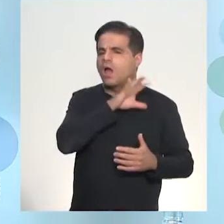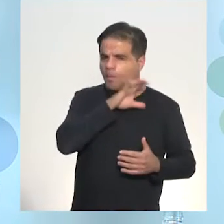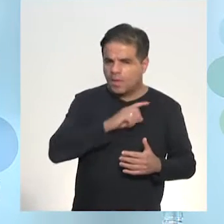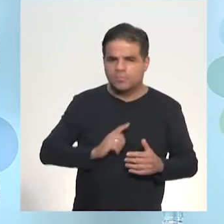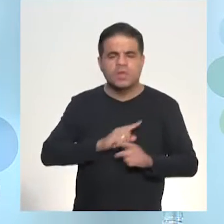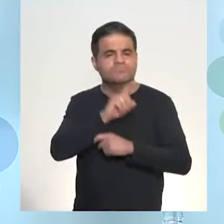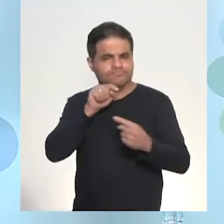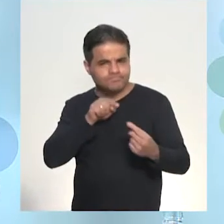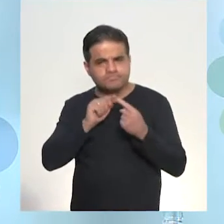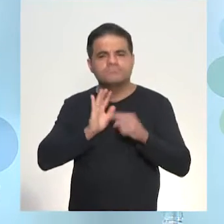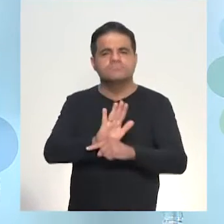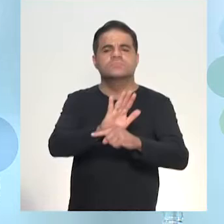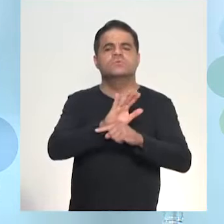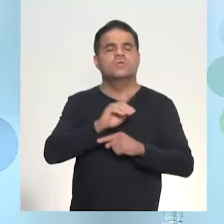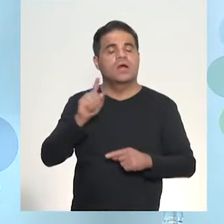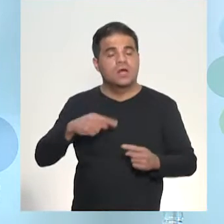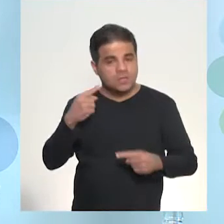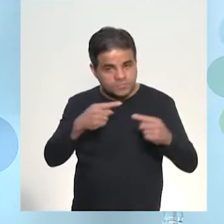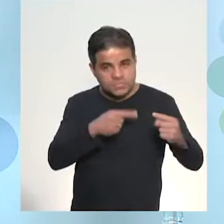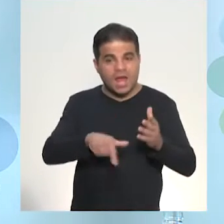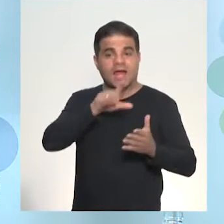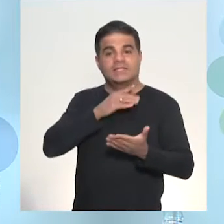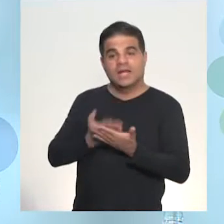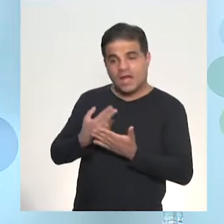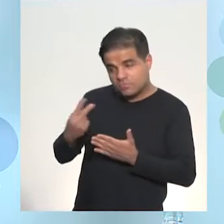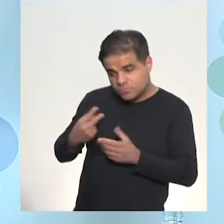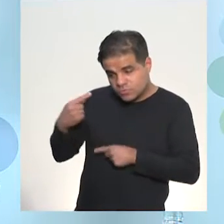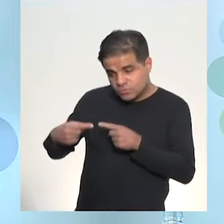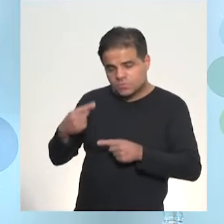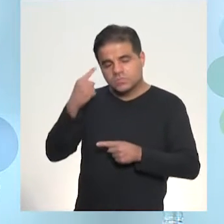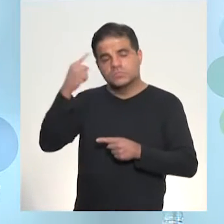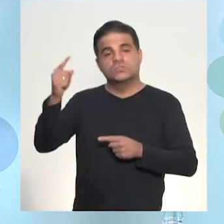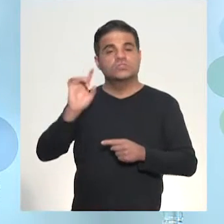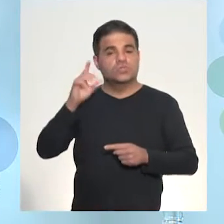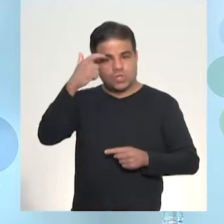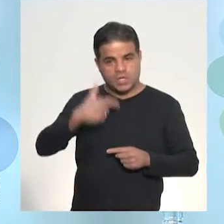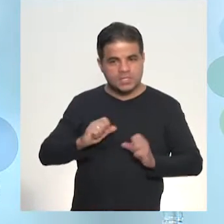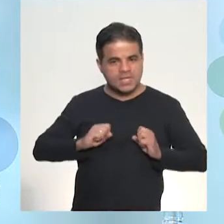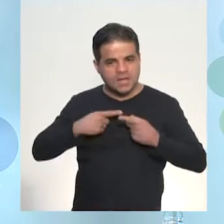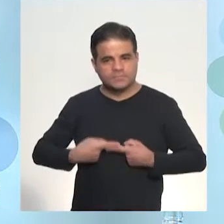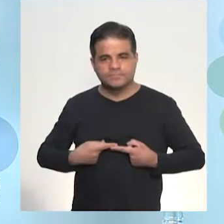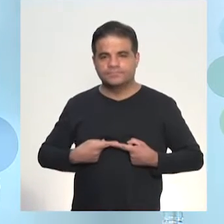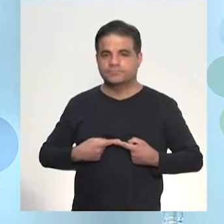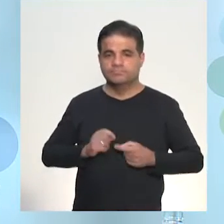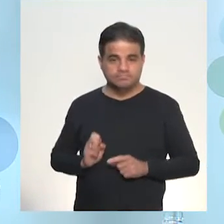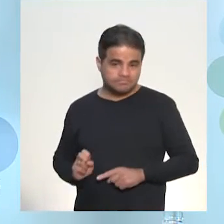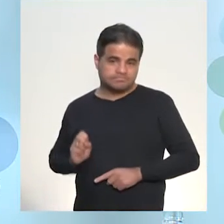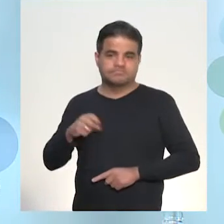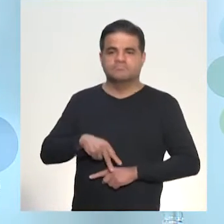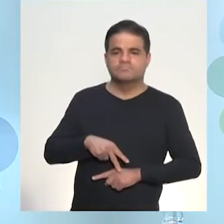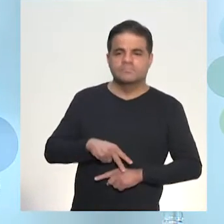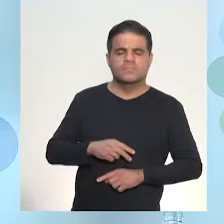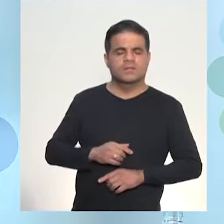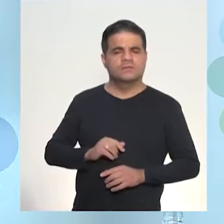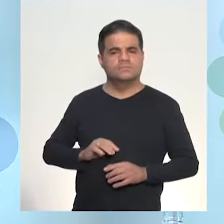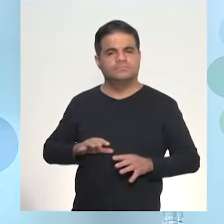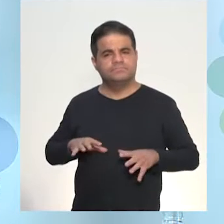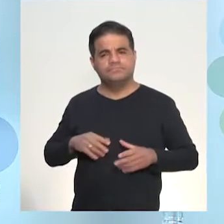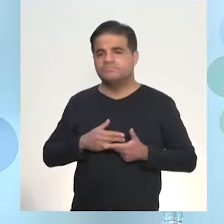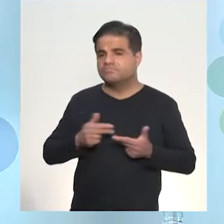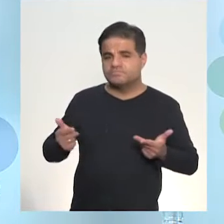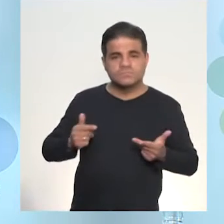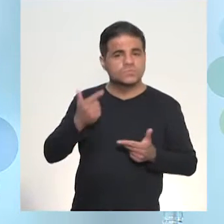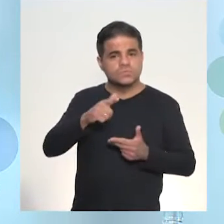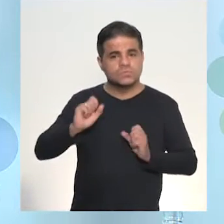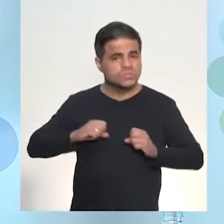tendo a sua função, né? A gente estava discutindo um pouquinho antes da aula, falando que, com exceção do ser humano que está se tornando aí um ser mais predatório, os